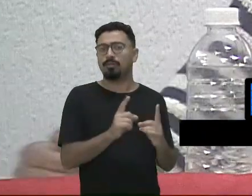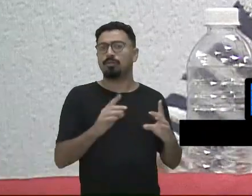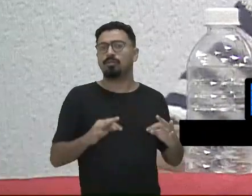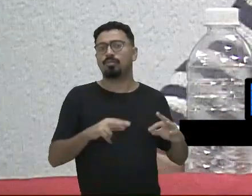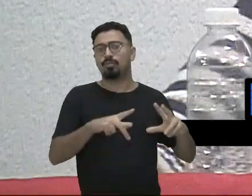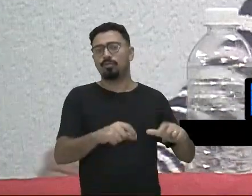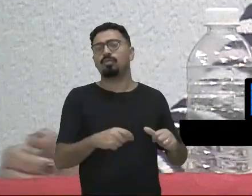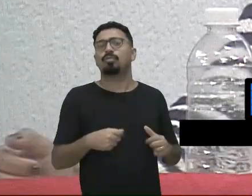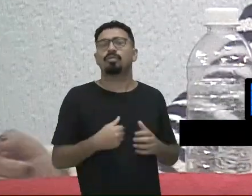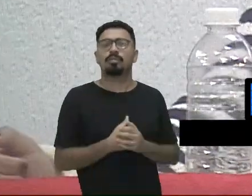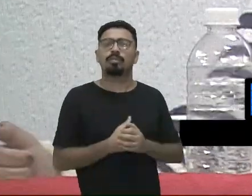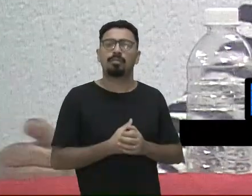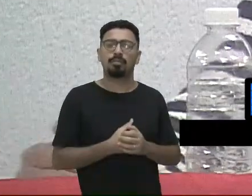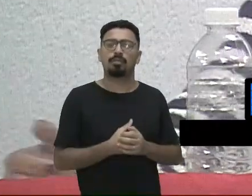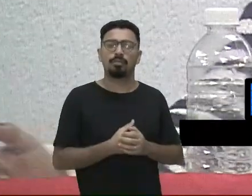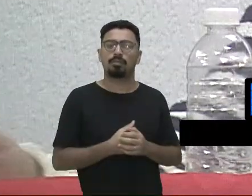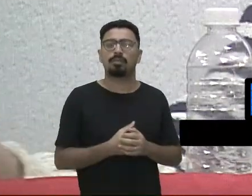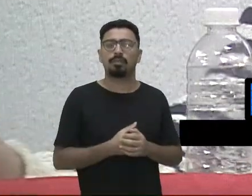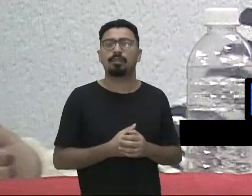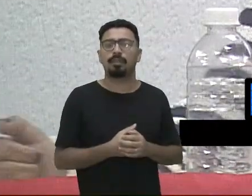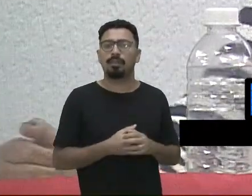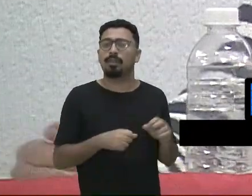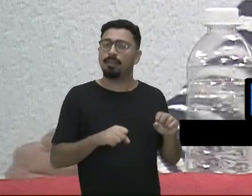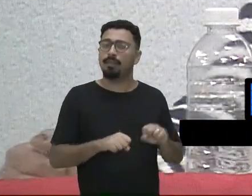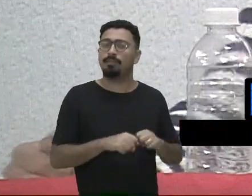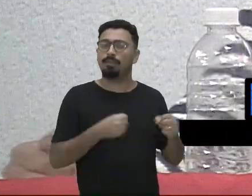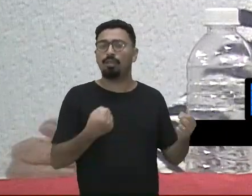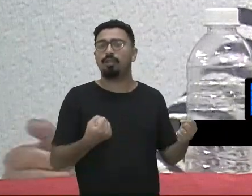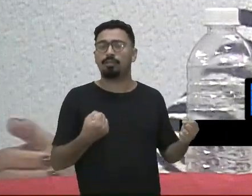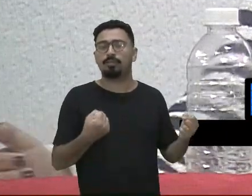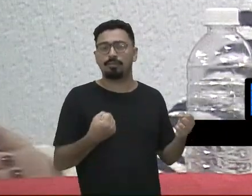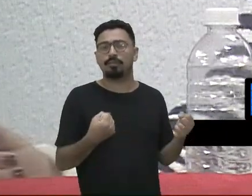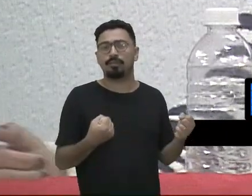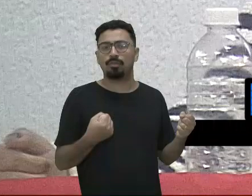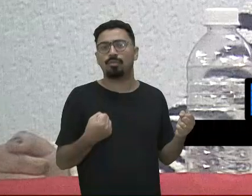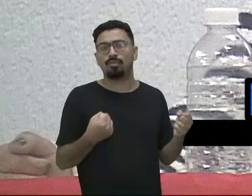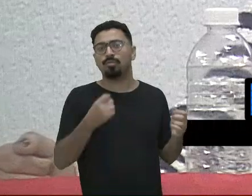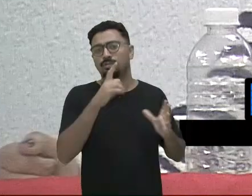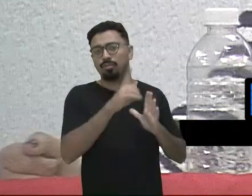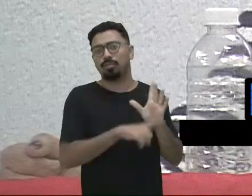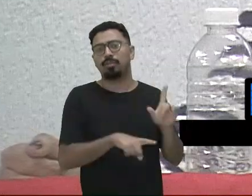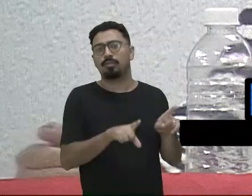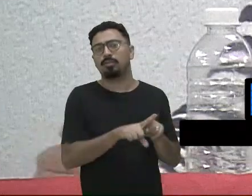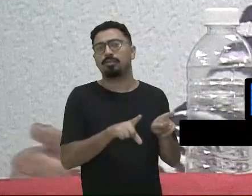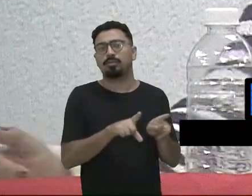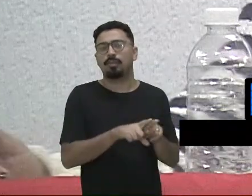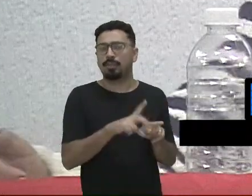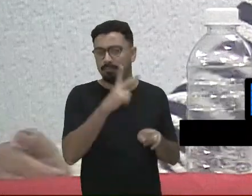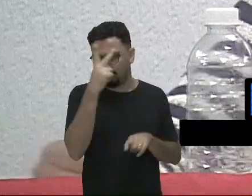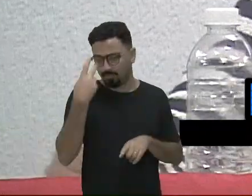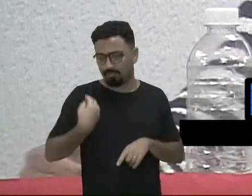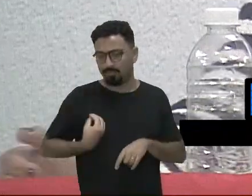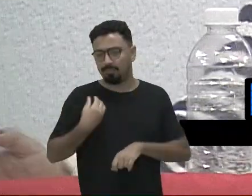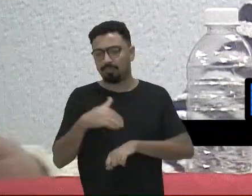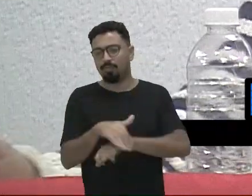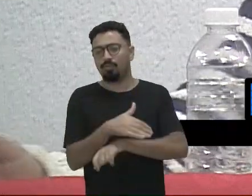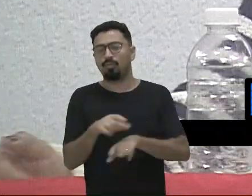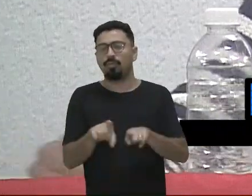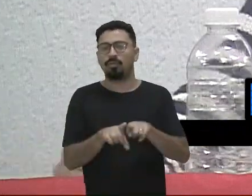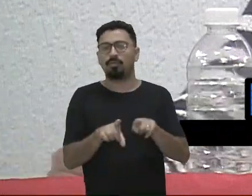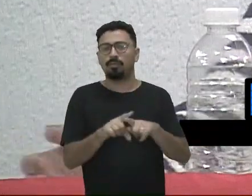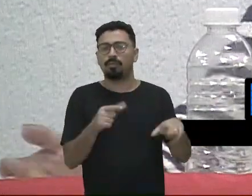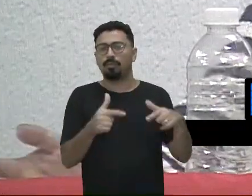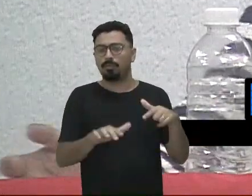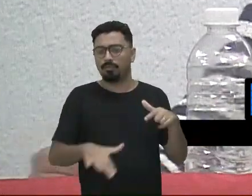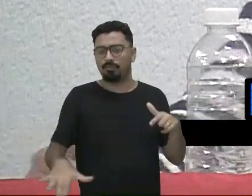as situações de violação de direitos no espaço da rua, não só também a população em situação de rua, mas também ao trabalho